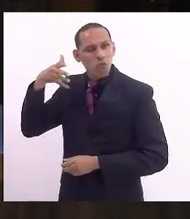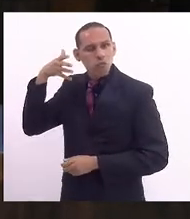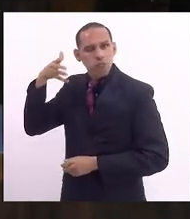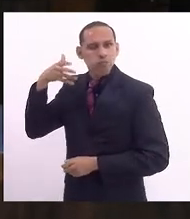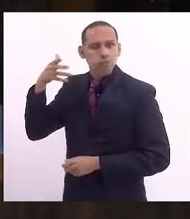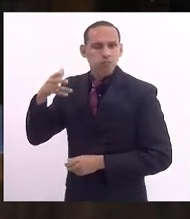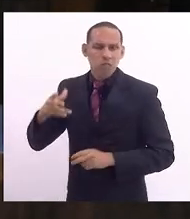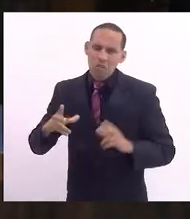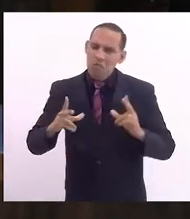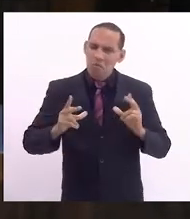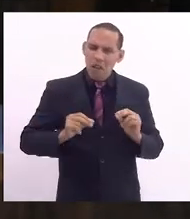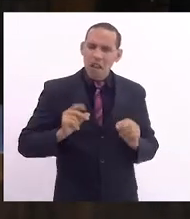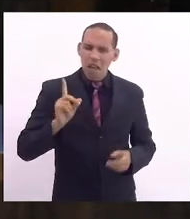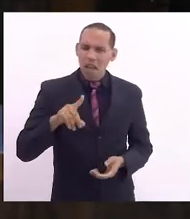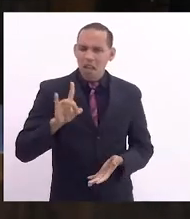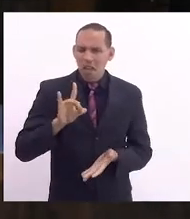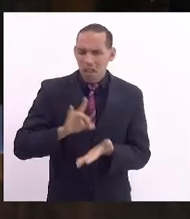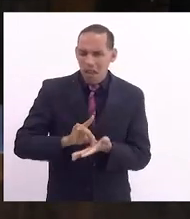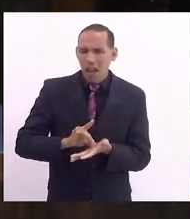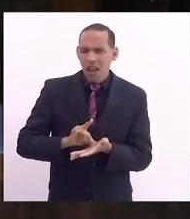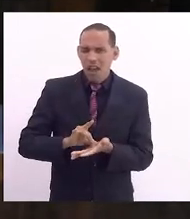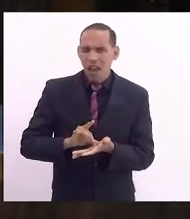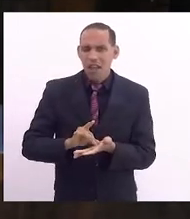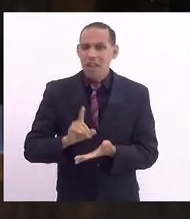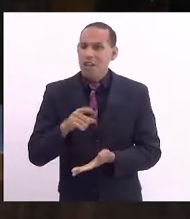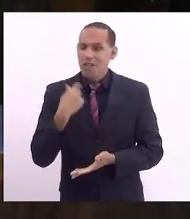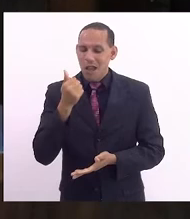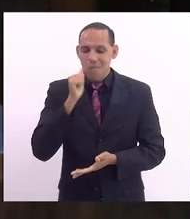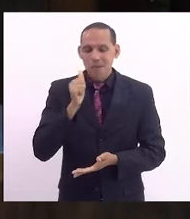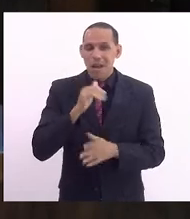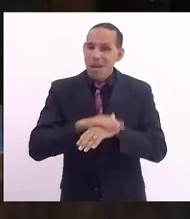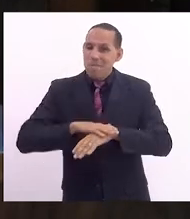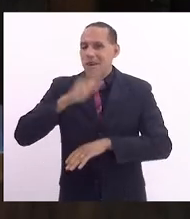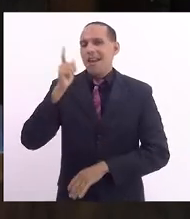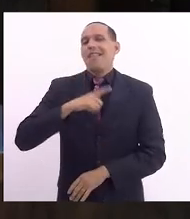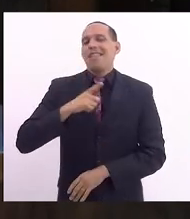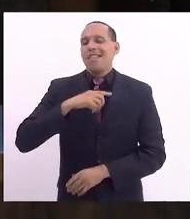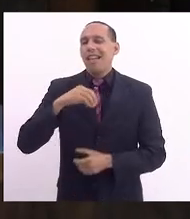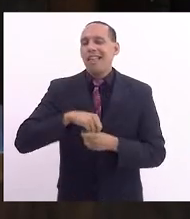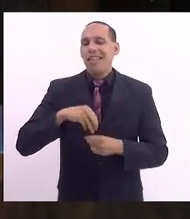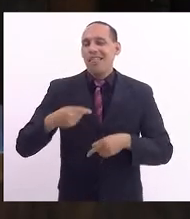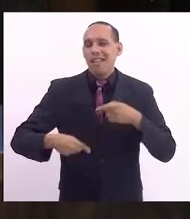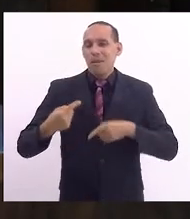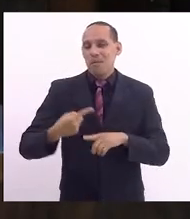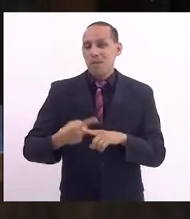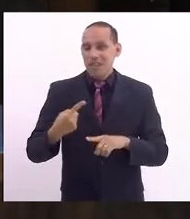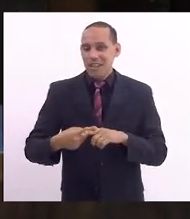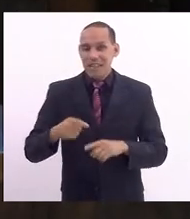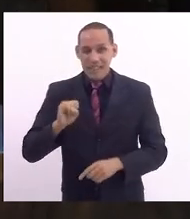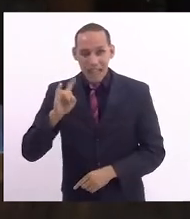mérito, de fato, fosse verdadeiro, teríamos muito mais mulheres como essas na política, né? Porque, se é